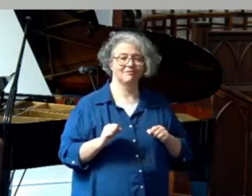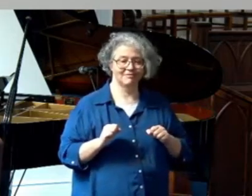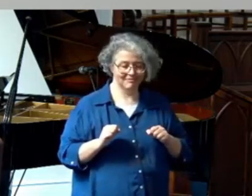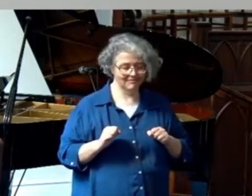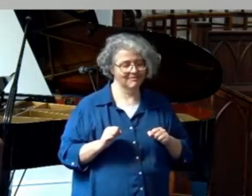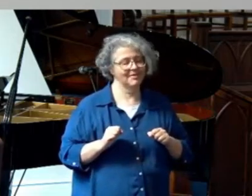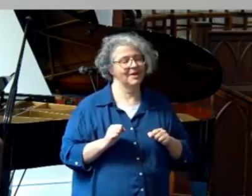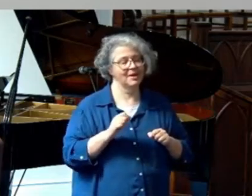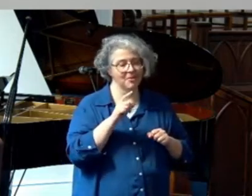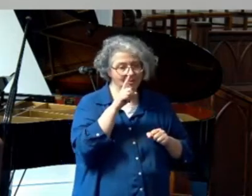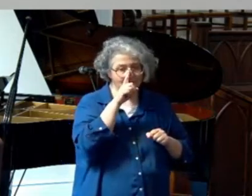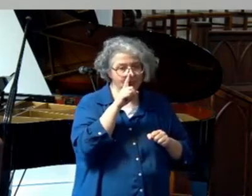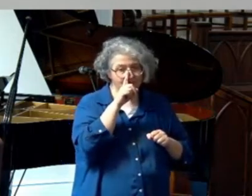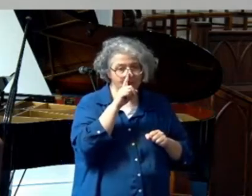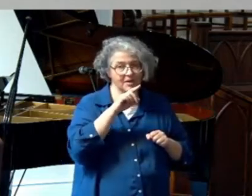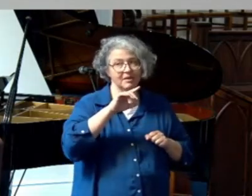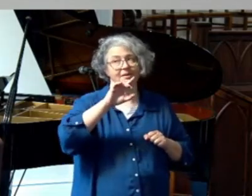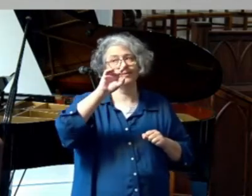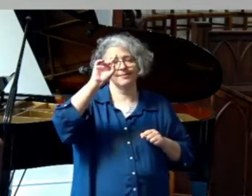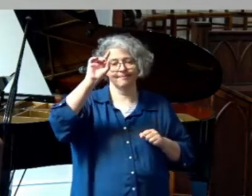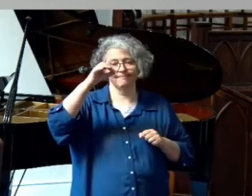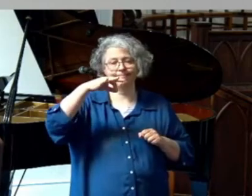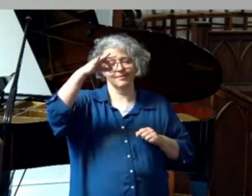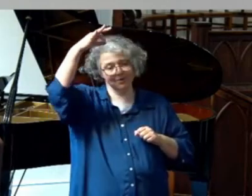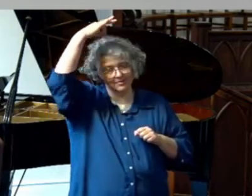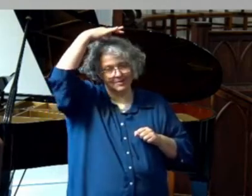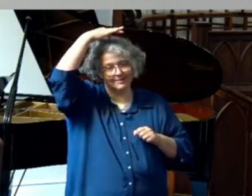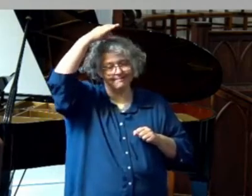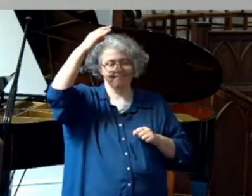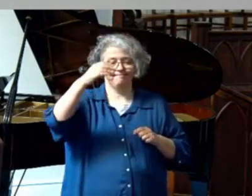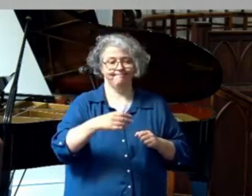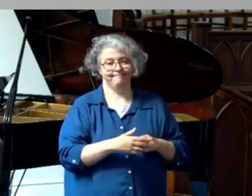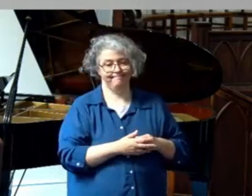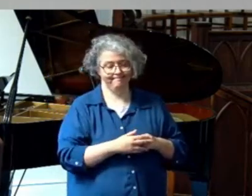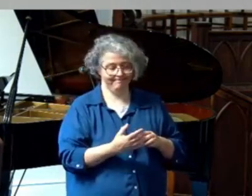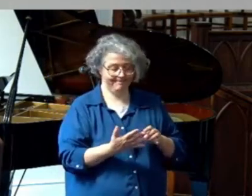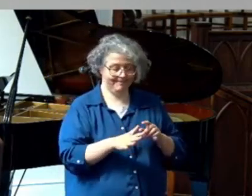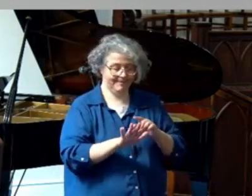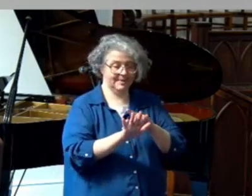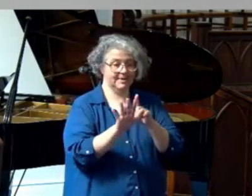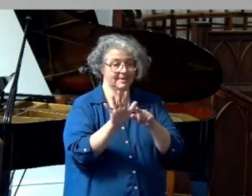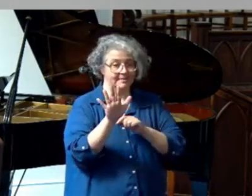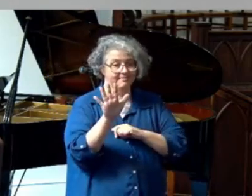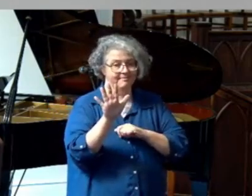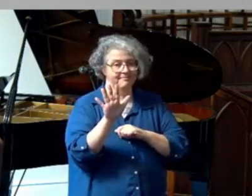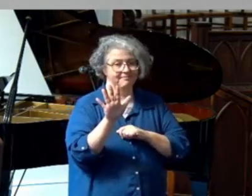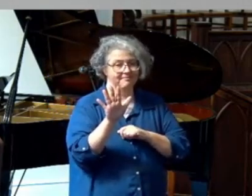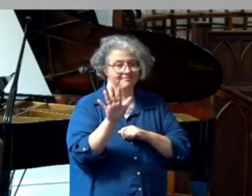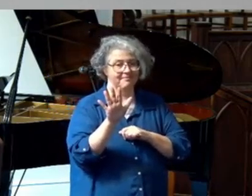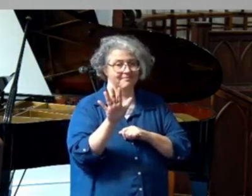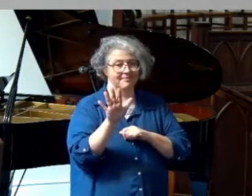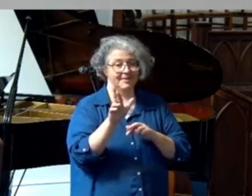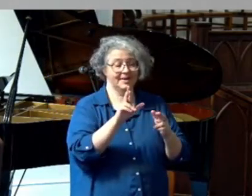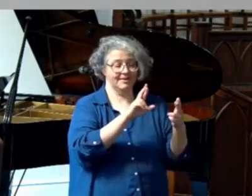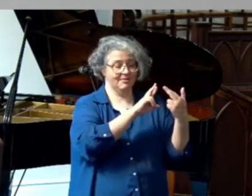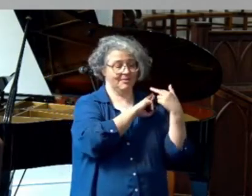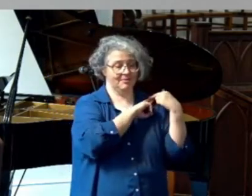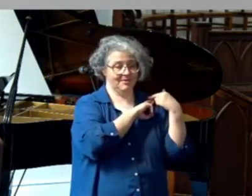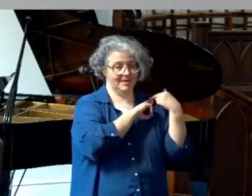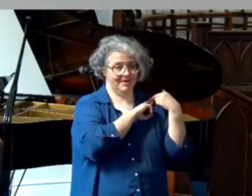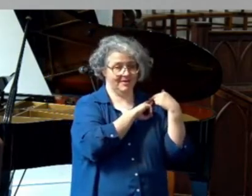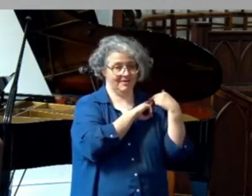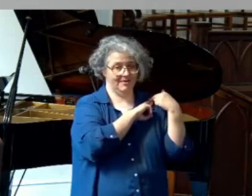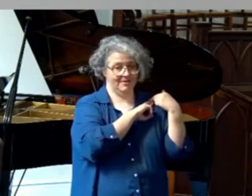perigo espiritual, porque esqueceu-se da dependência de Deus. E quinta coisa, a responsabilidade de fazer o bem